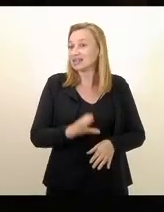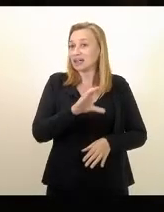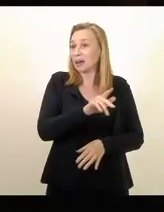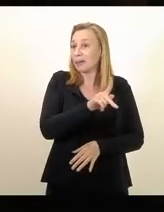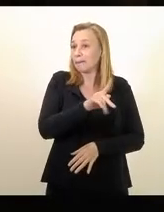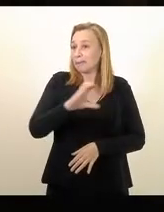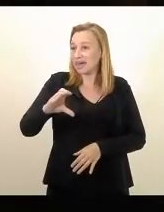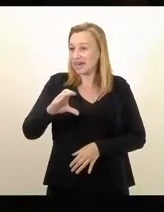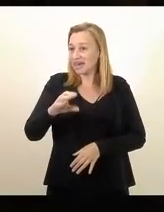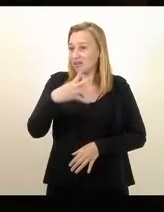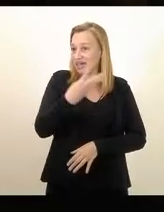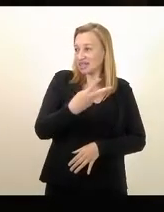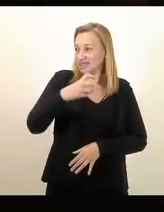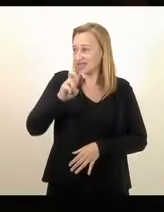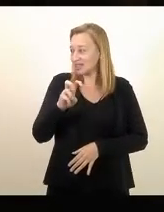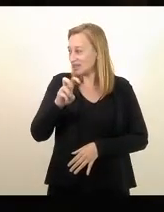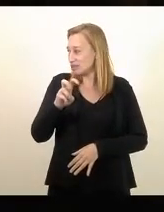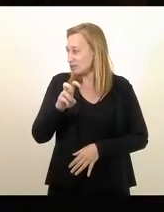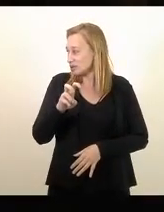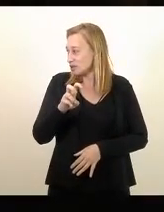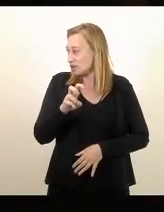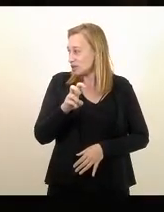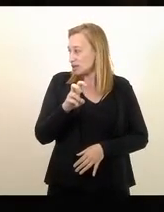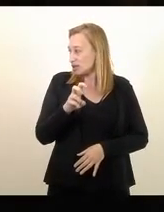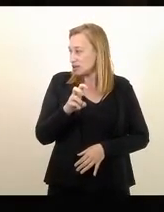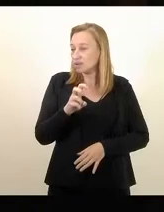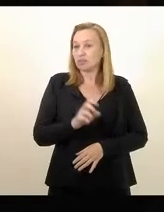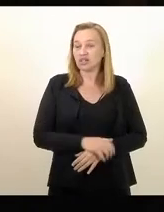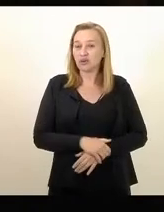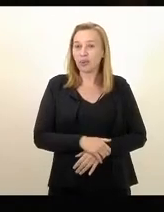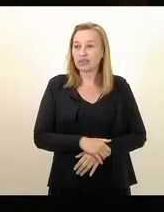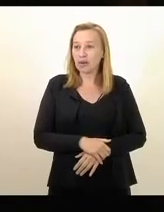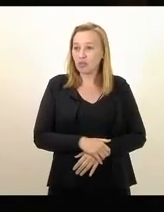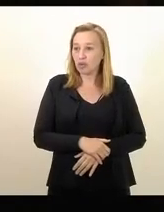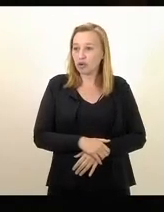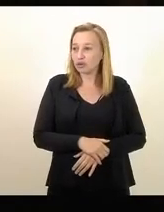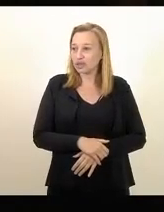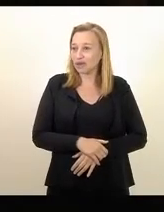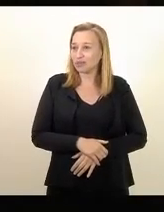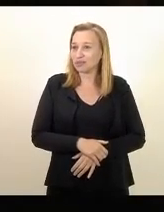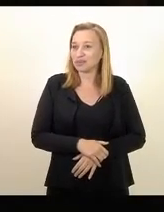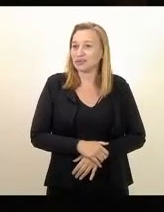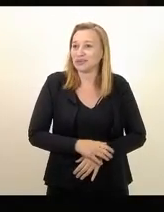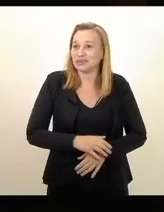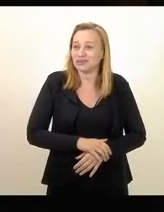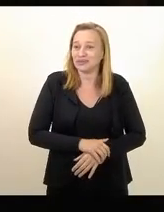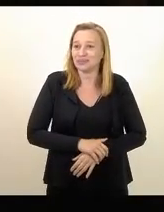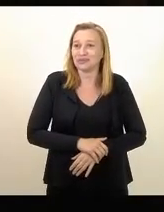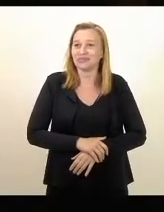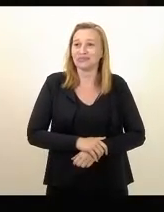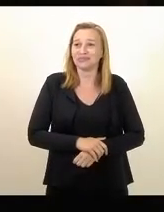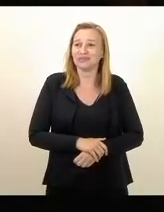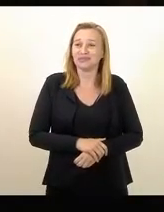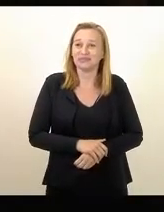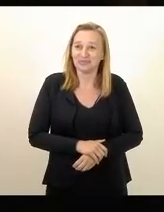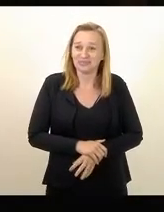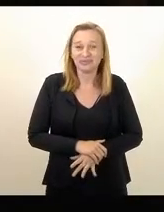que nós conseguimos com a sensibilidade do líder do governo e do presidente dessa casa retirar da pauta de hoje